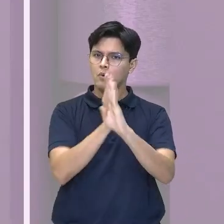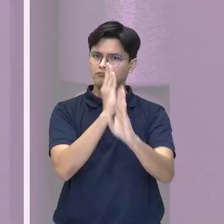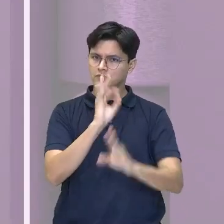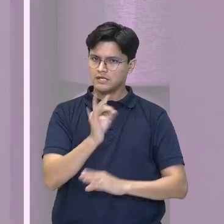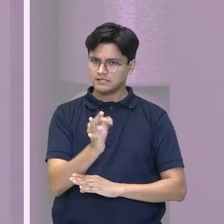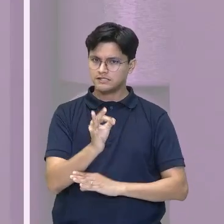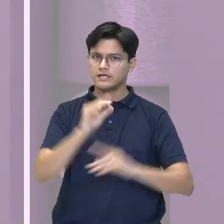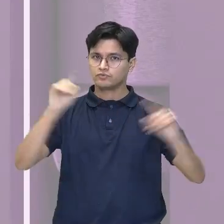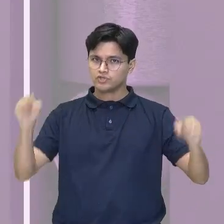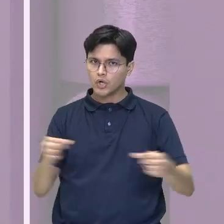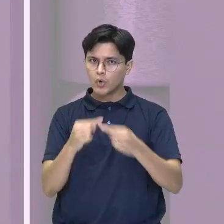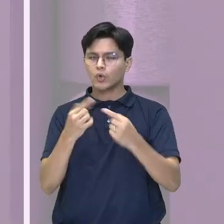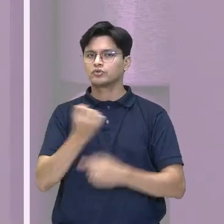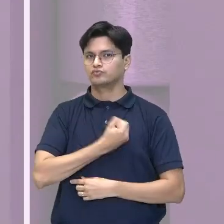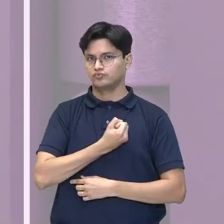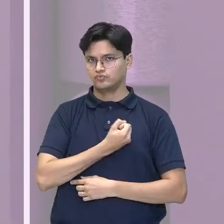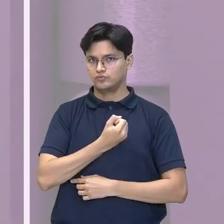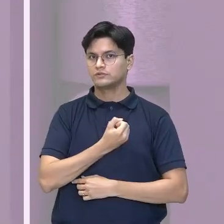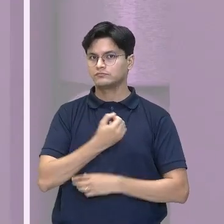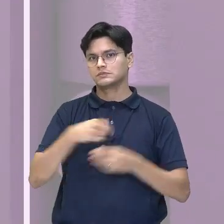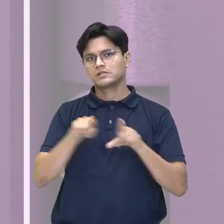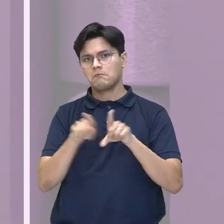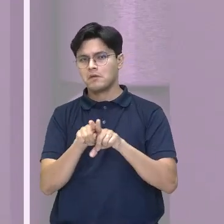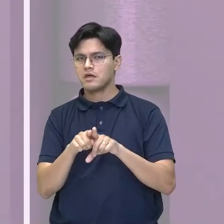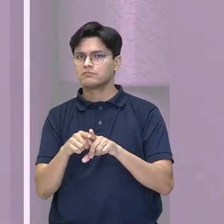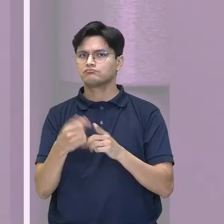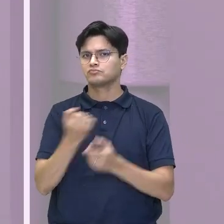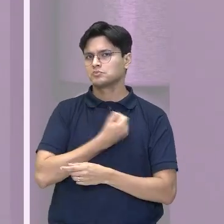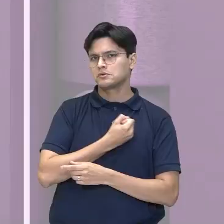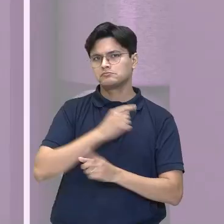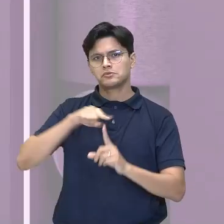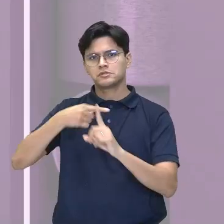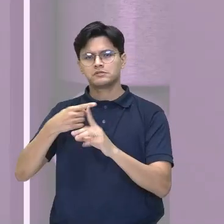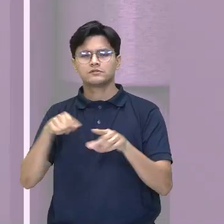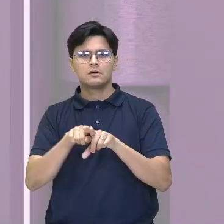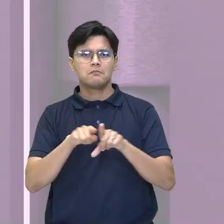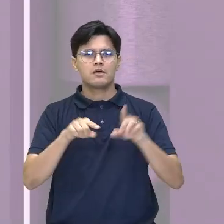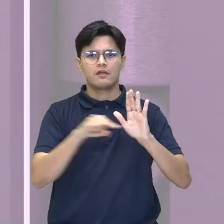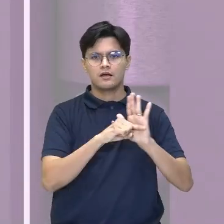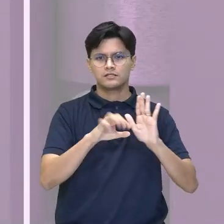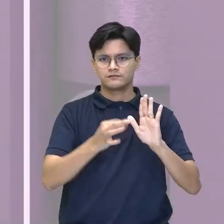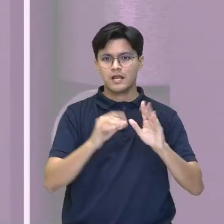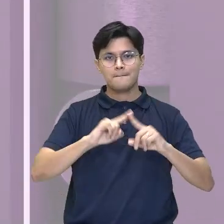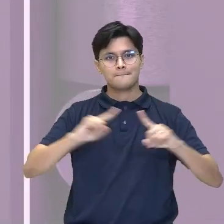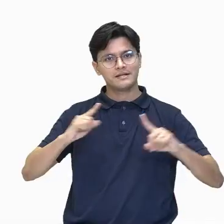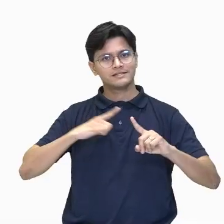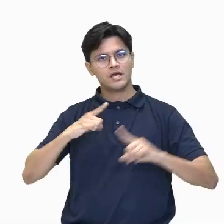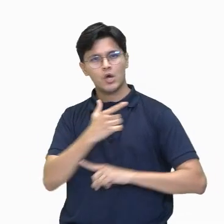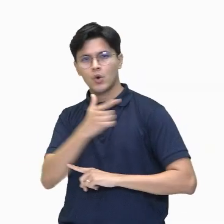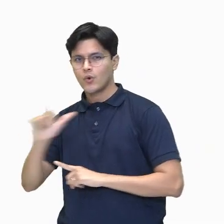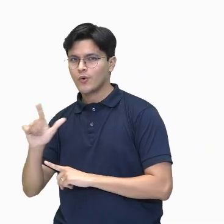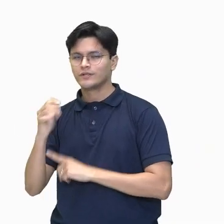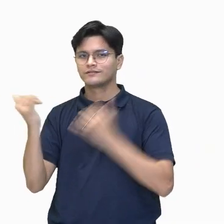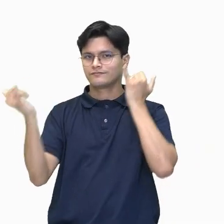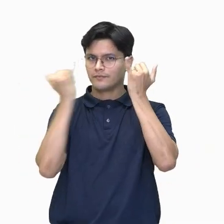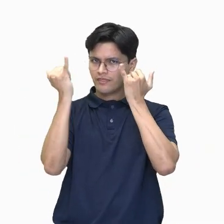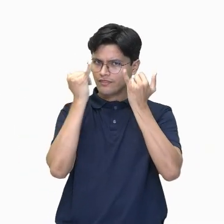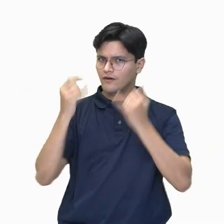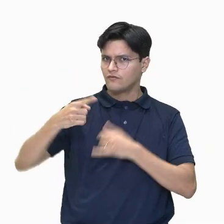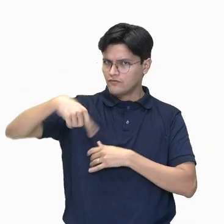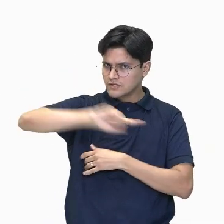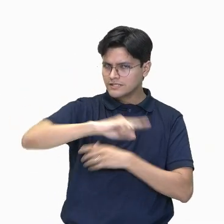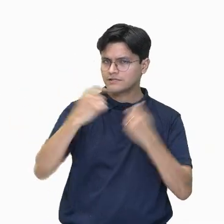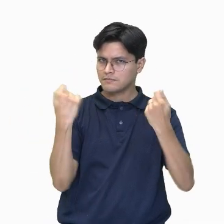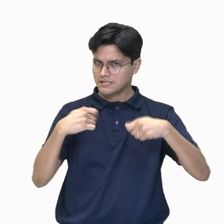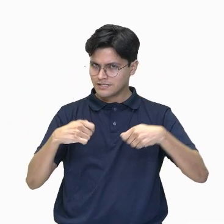adequados, assim como os números negativos, tudo bem? Mas tem uma outra informação aqui que você precisa muito conhecer. Vamos lá? Conhecer a